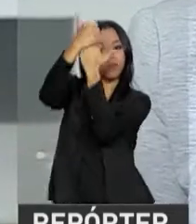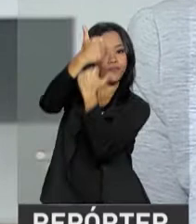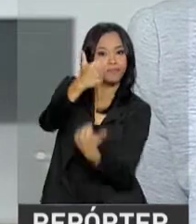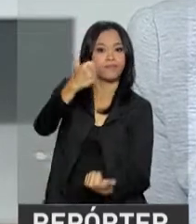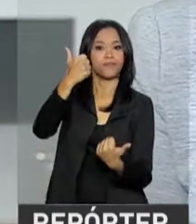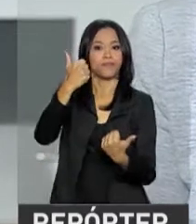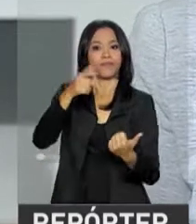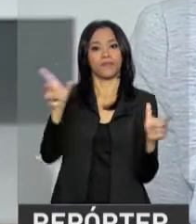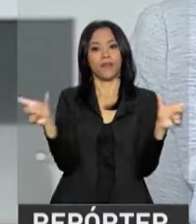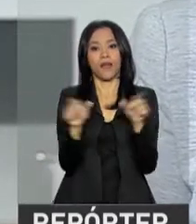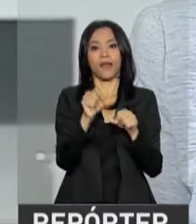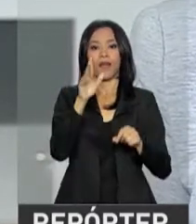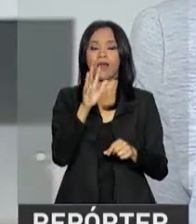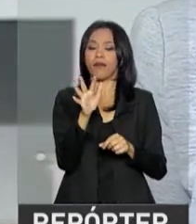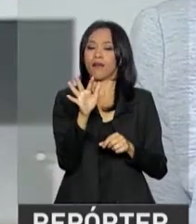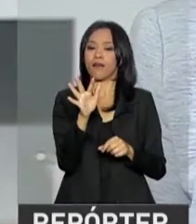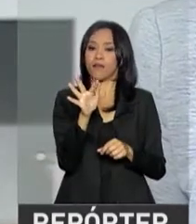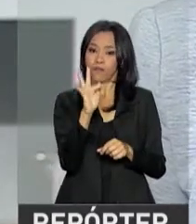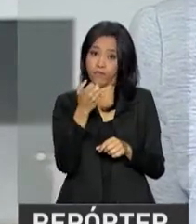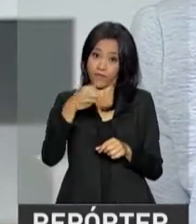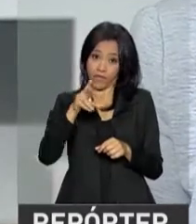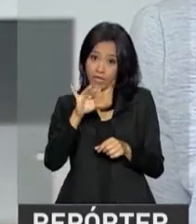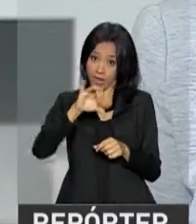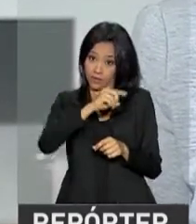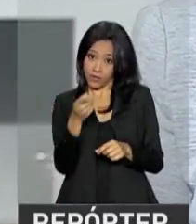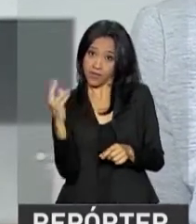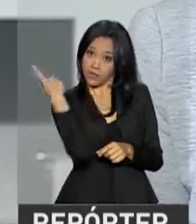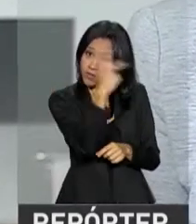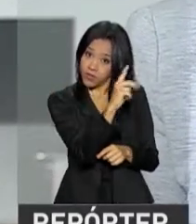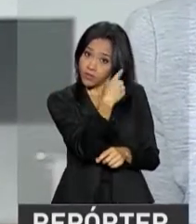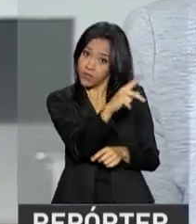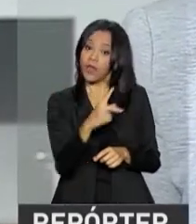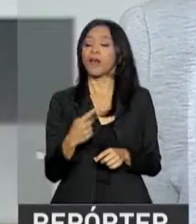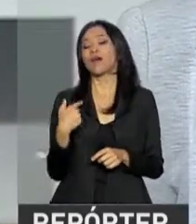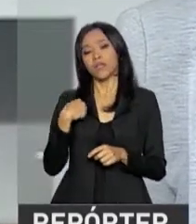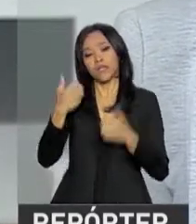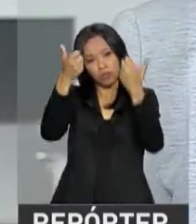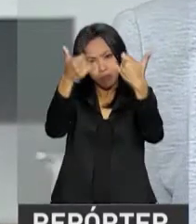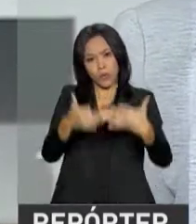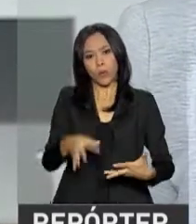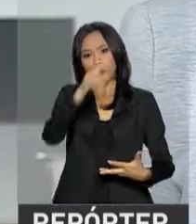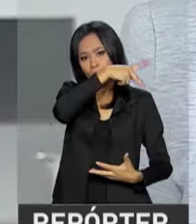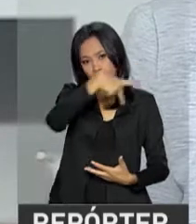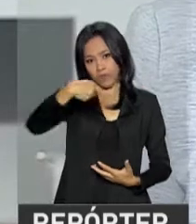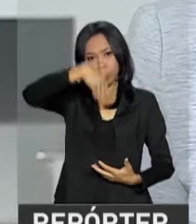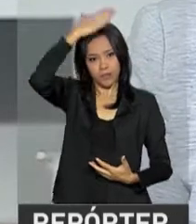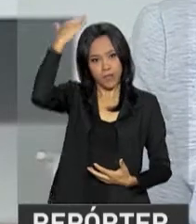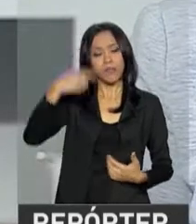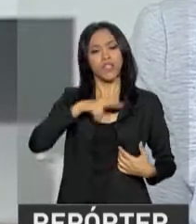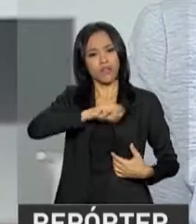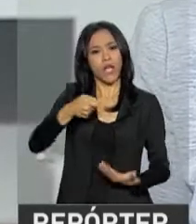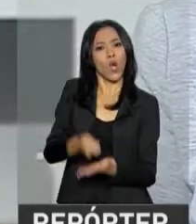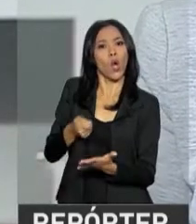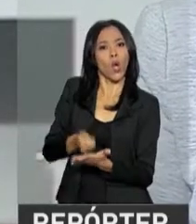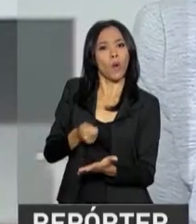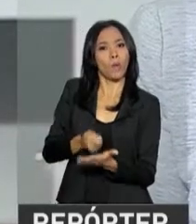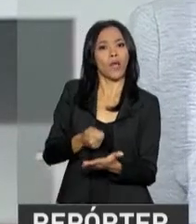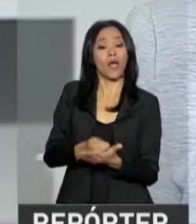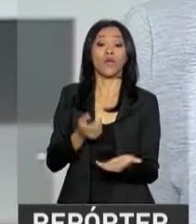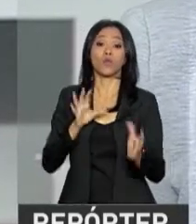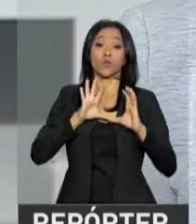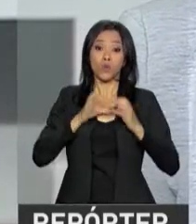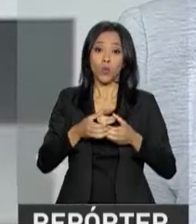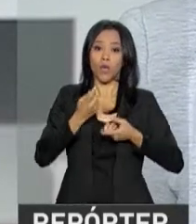Temer comemorou o avanço das negociações com os caminhoneiros. Ele também destacou que vai cobrar das equipes econômicas dos estados